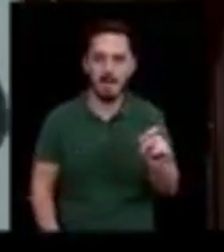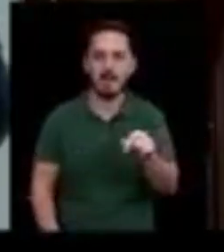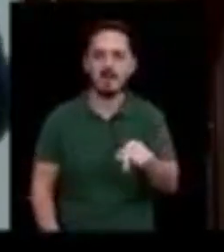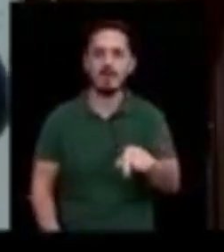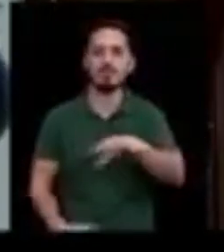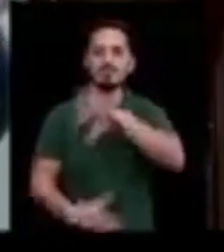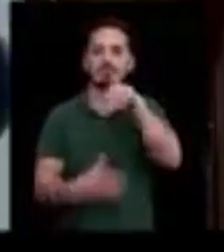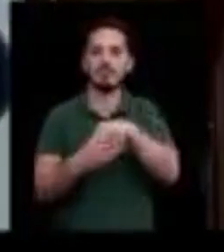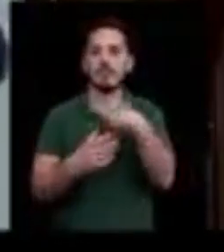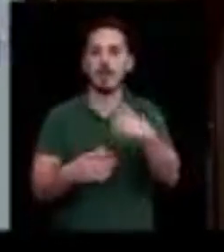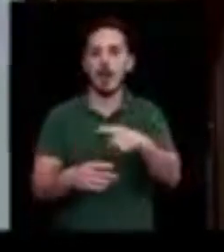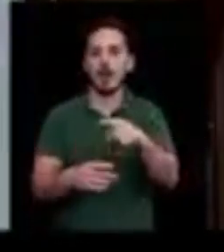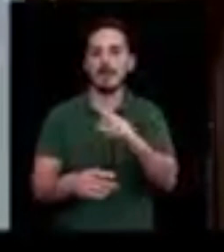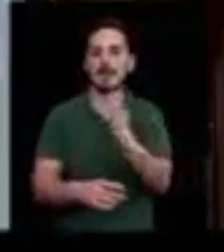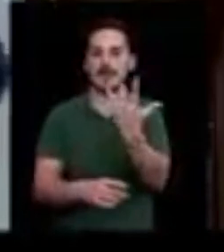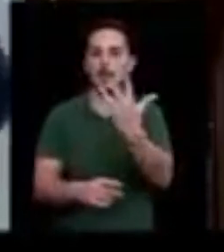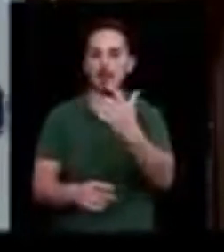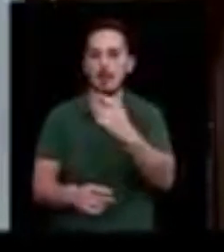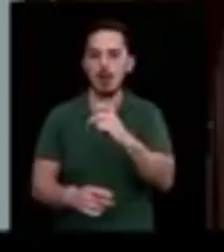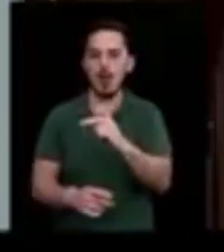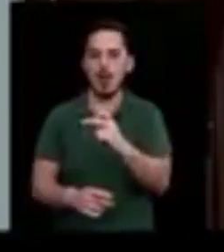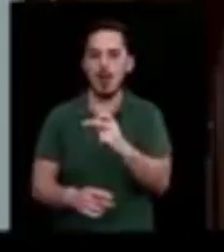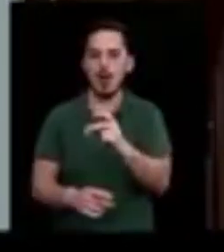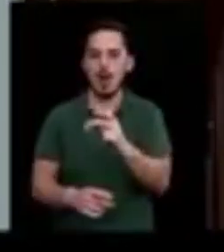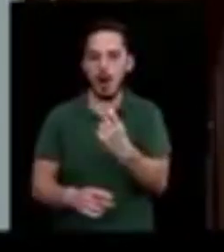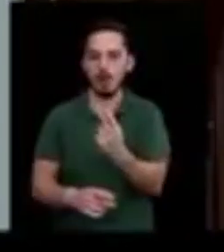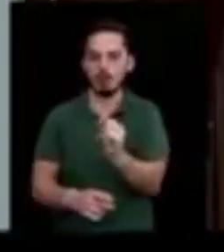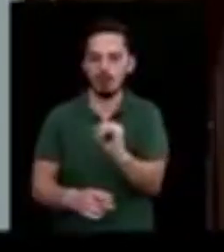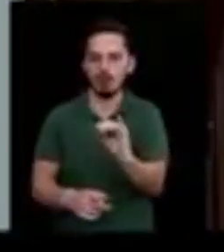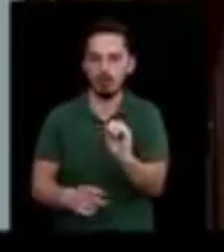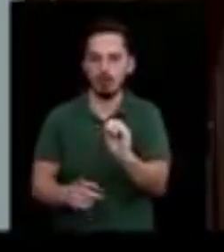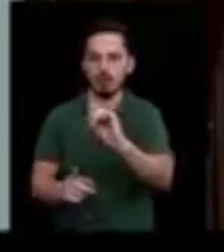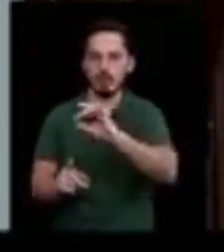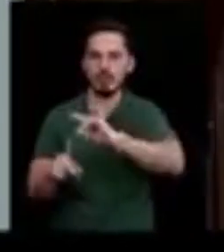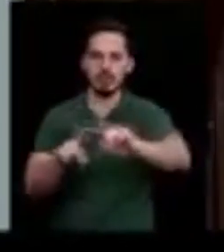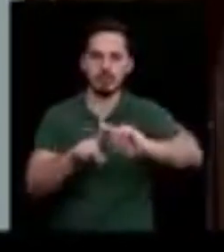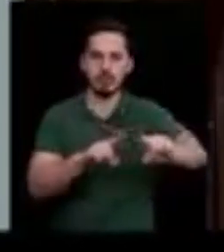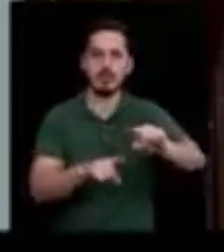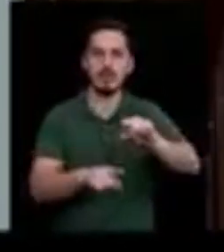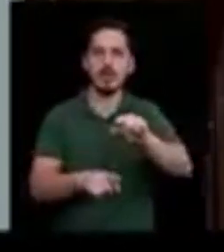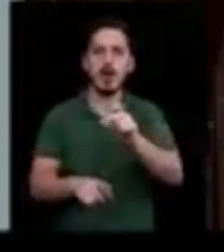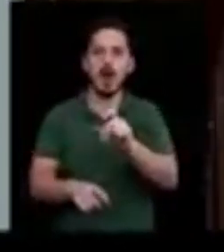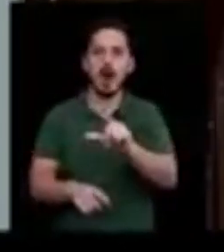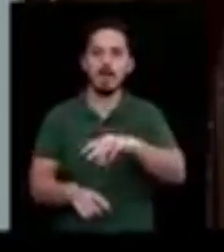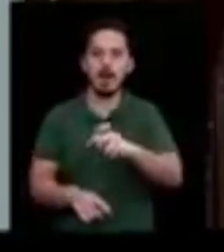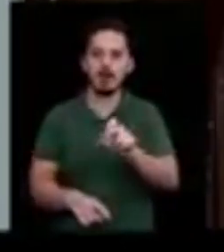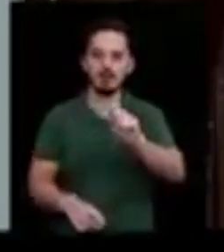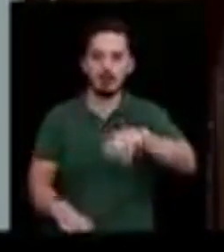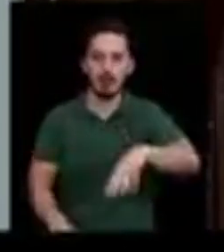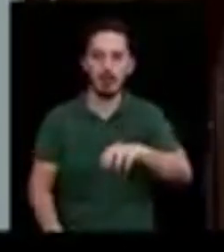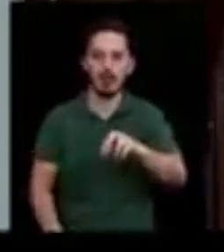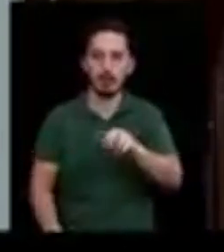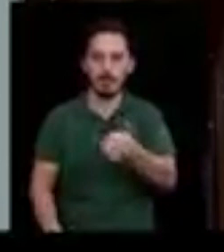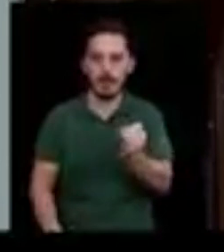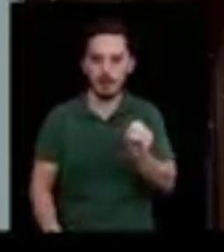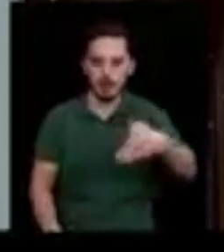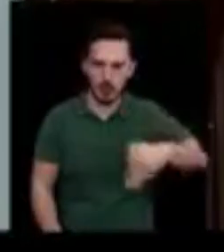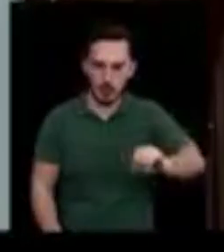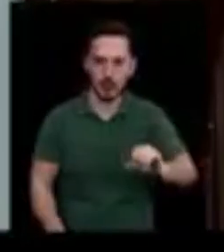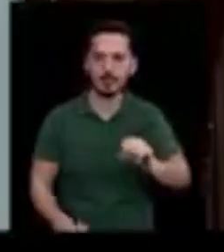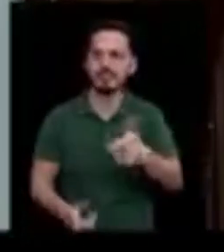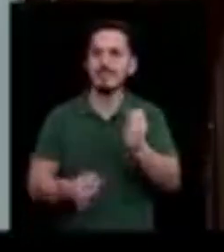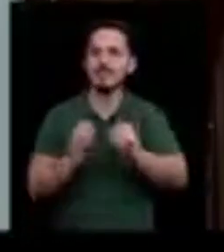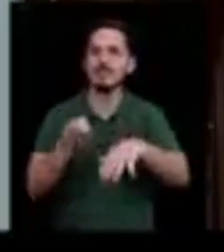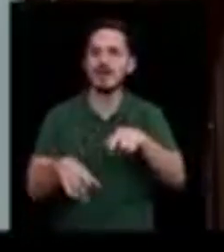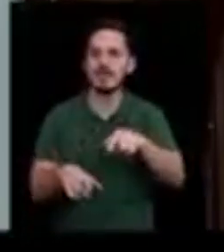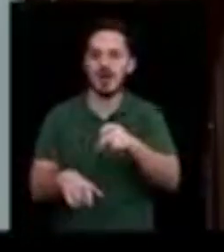que engloba um conjunto de cinco auges da freguesia de Almargem do Bispo. E o que é que se passa com